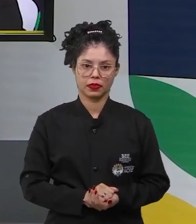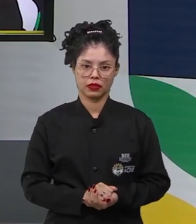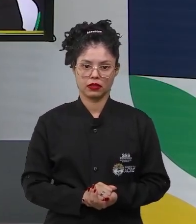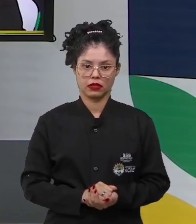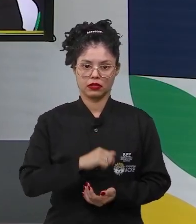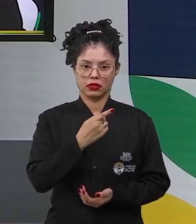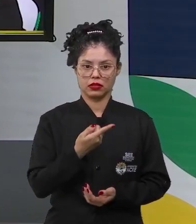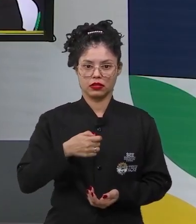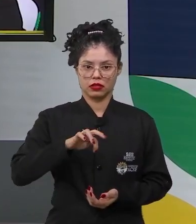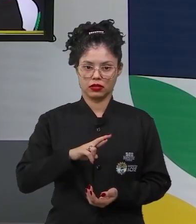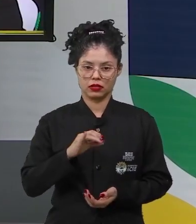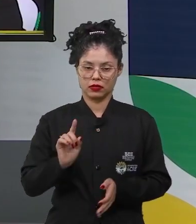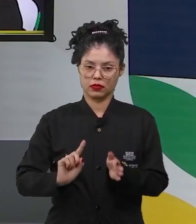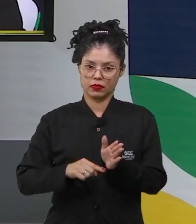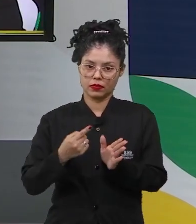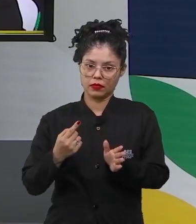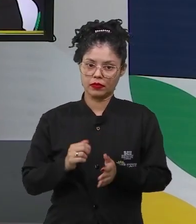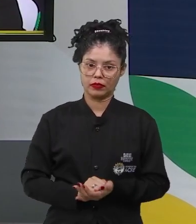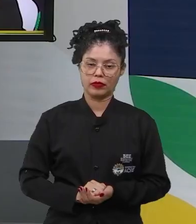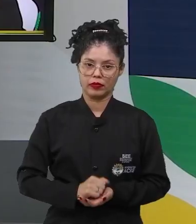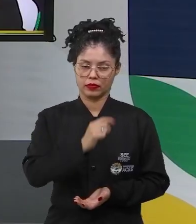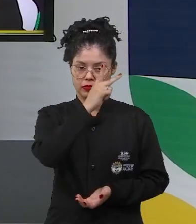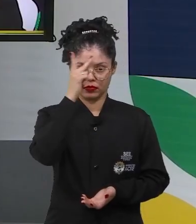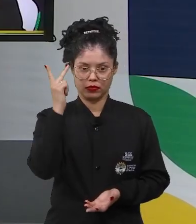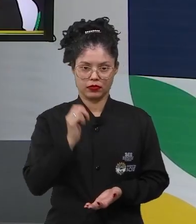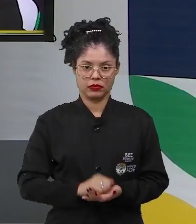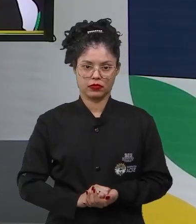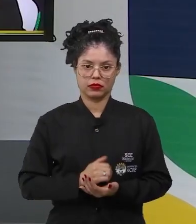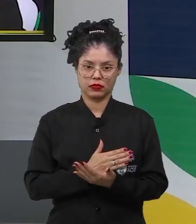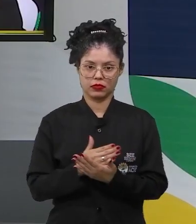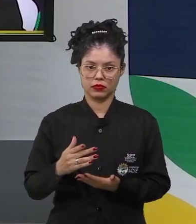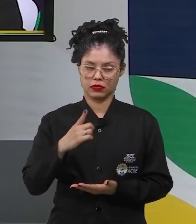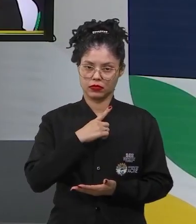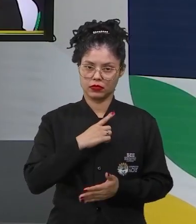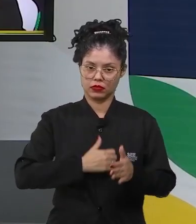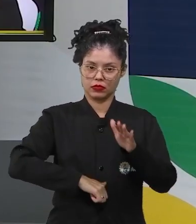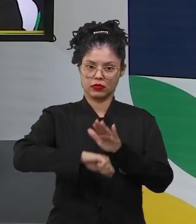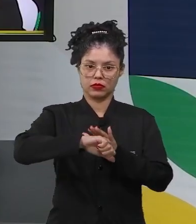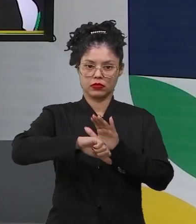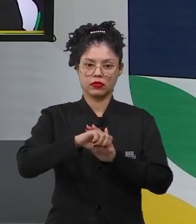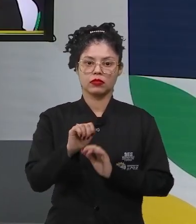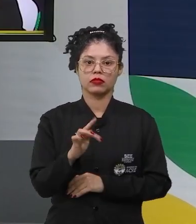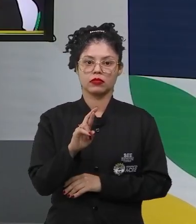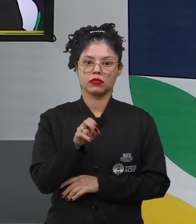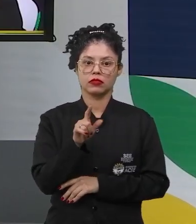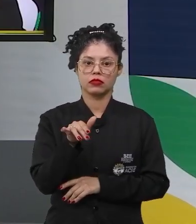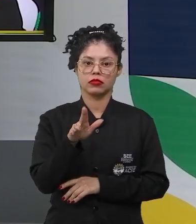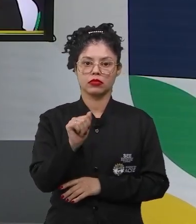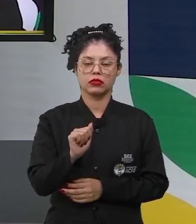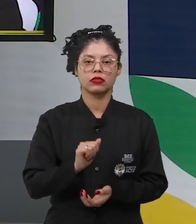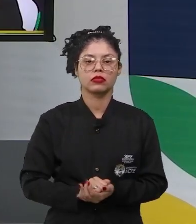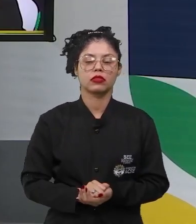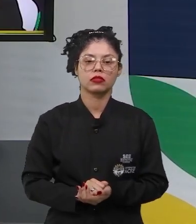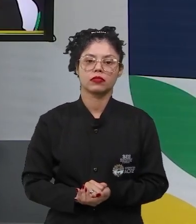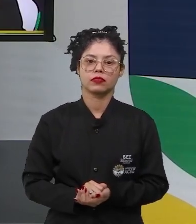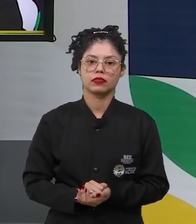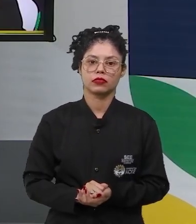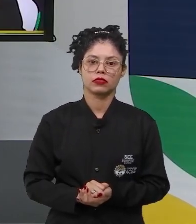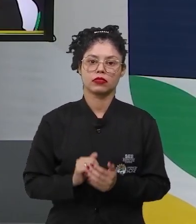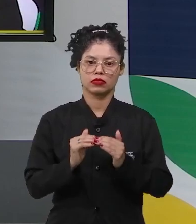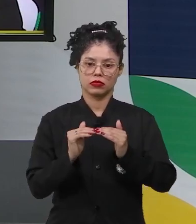a da xenofobia. Primeiro, a pessoa que comete esse crime de ultranacionalismo, ela se coloca